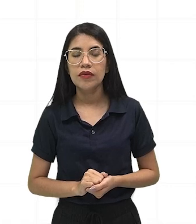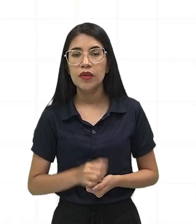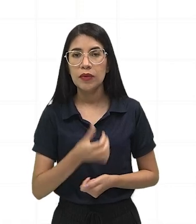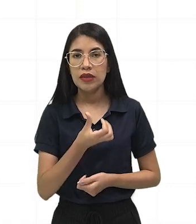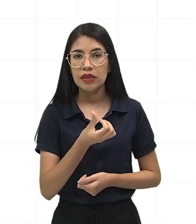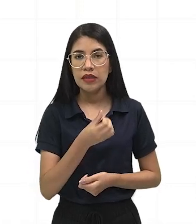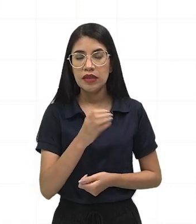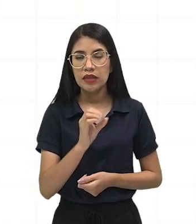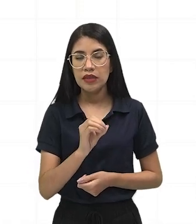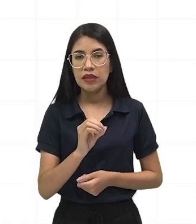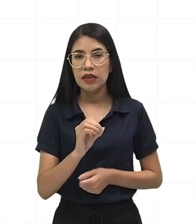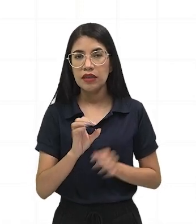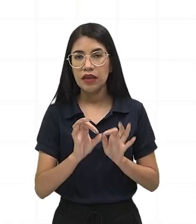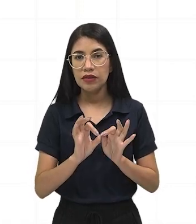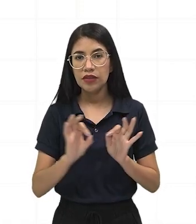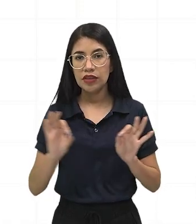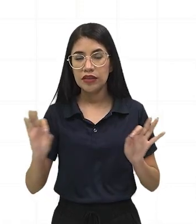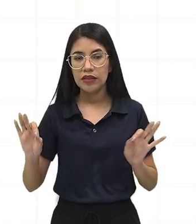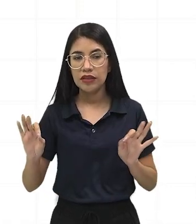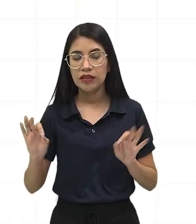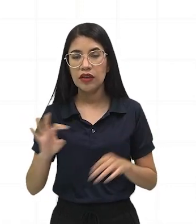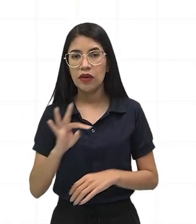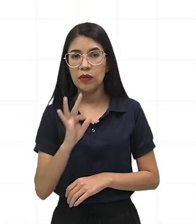d e o t.